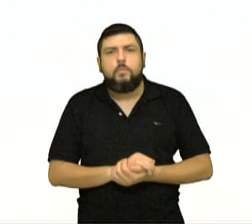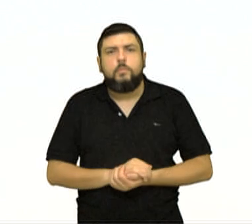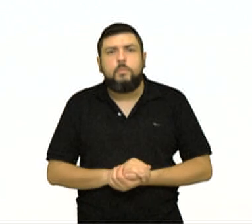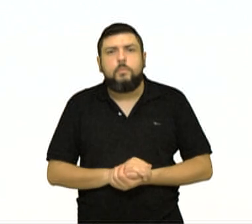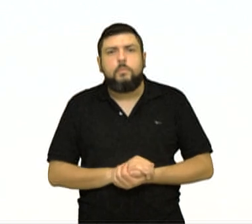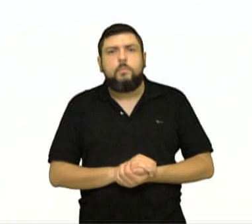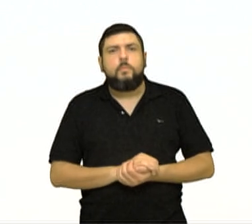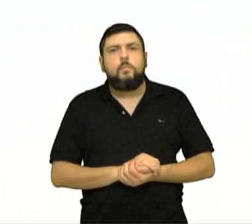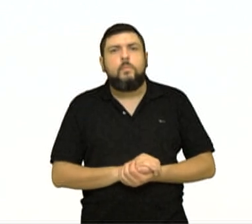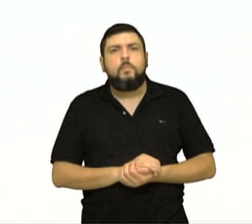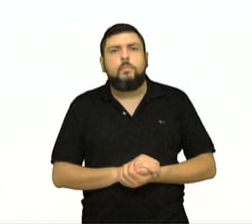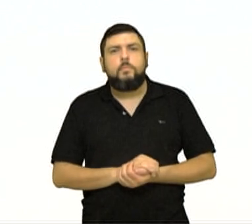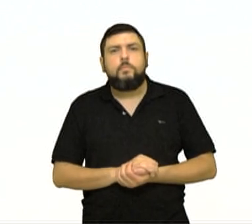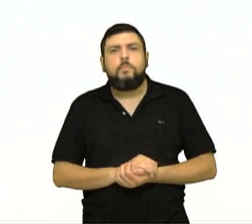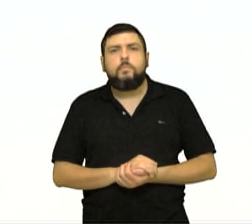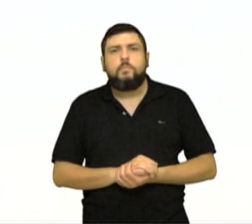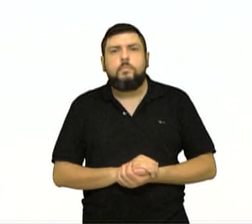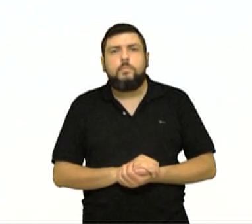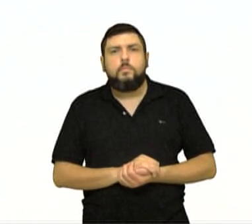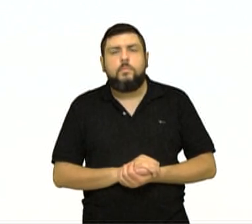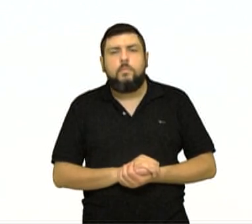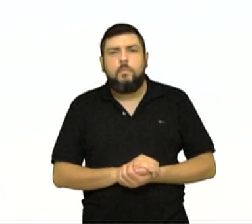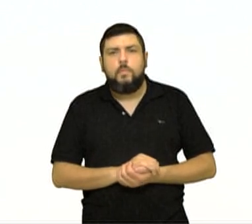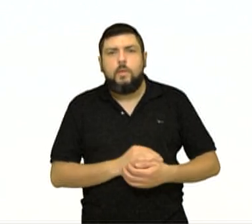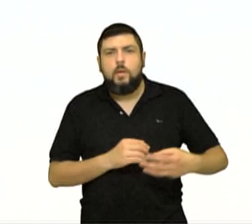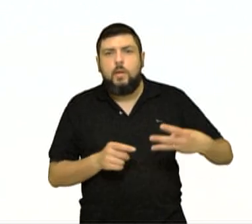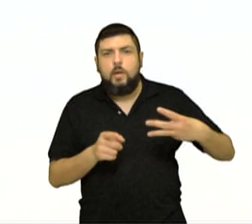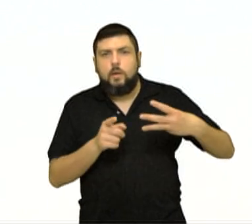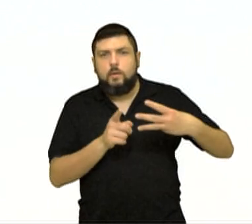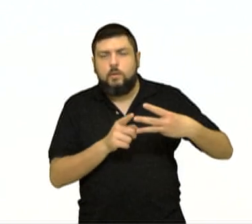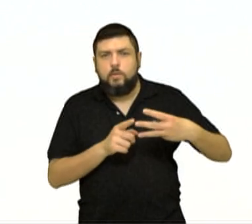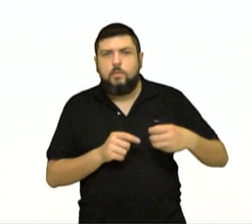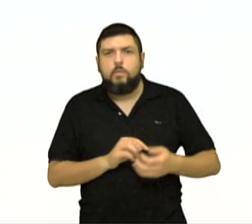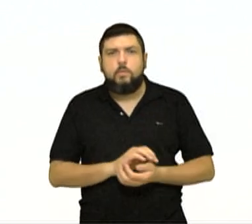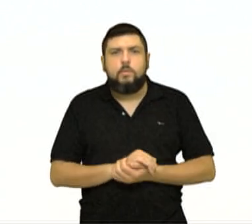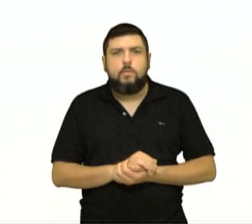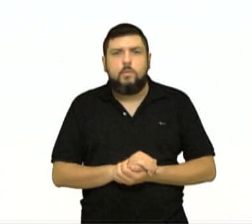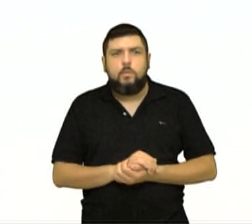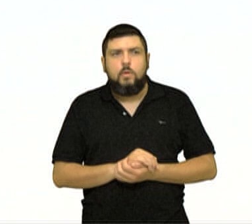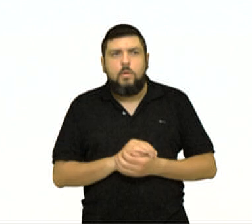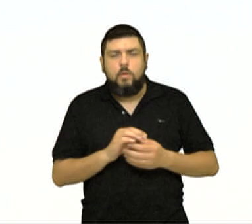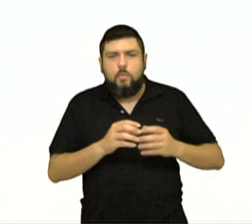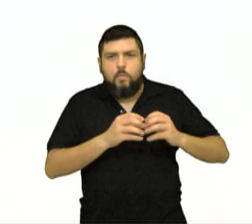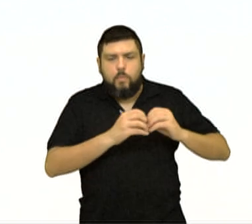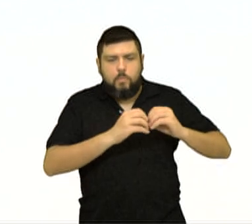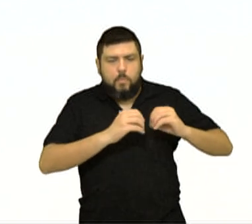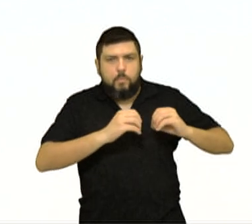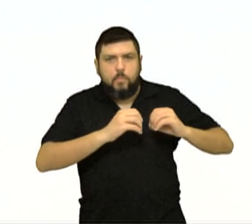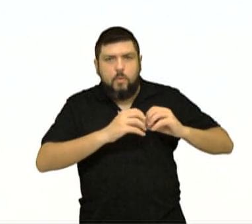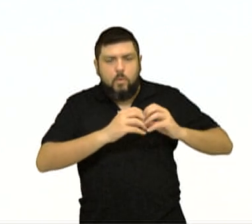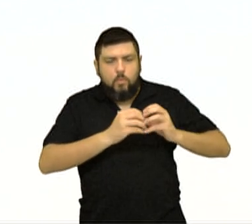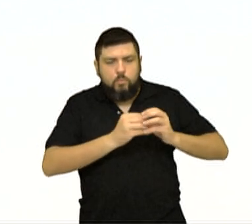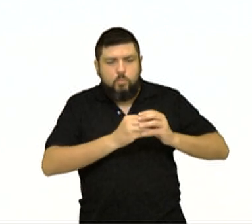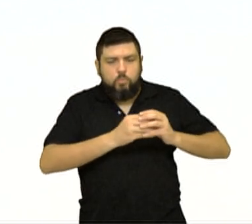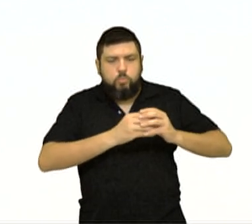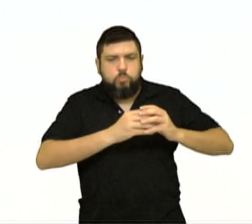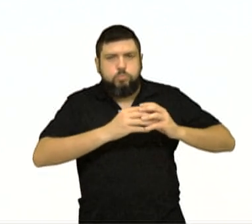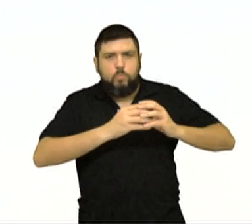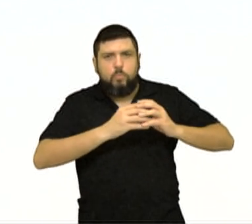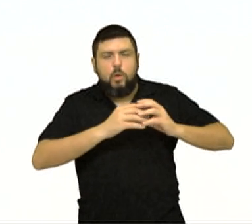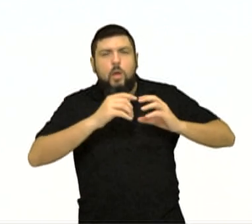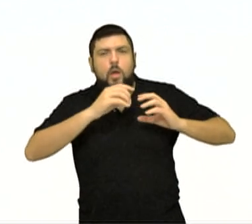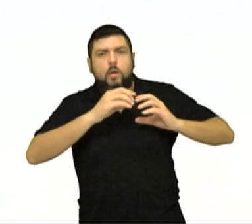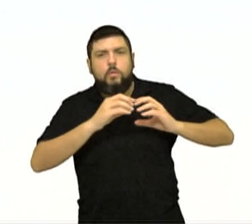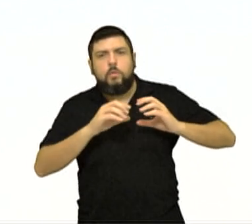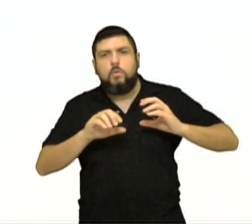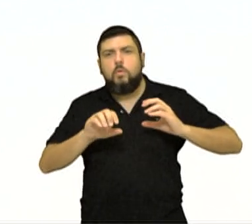embrionária. Na segunda parte dessas ovogônias cresce e se tornam ovócitos primários, tá? Então